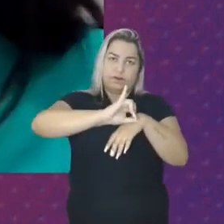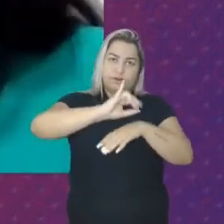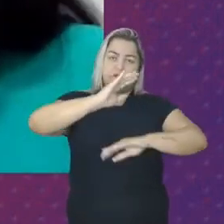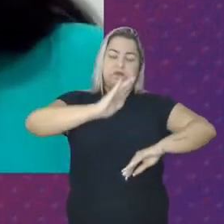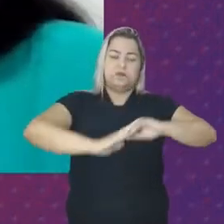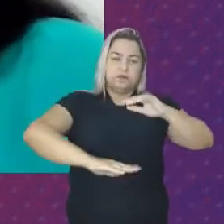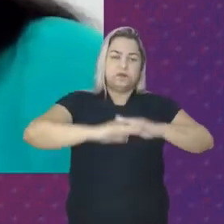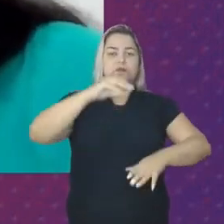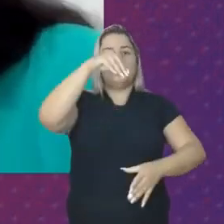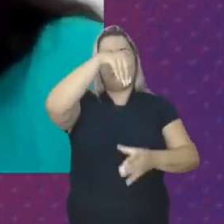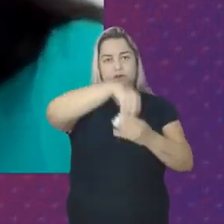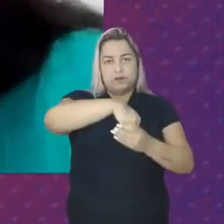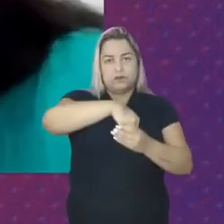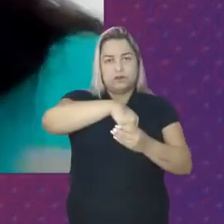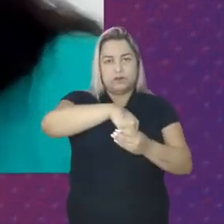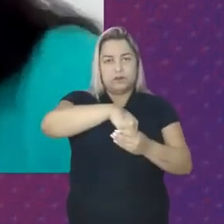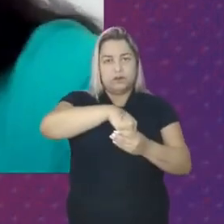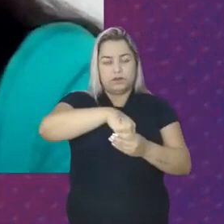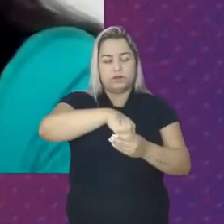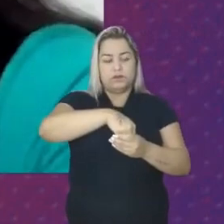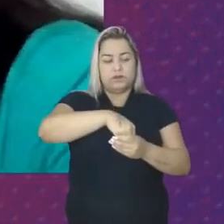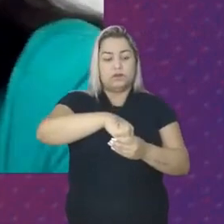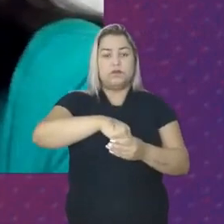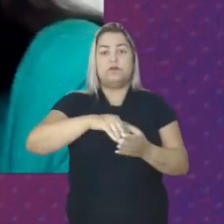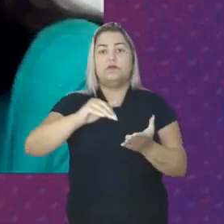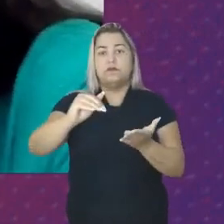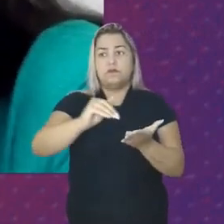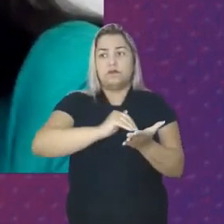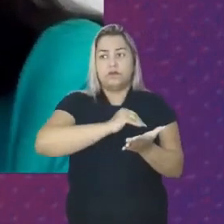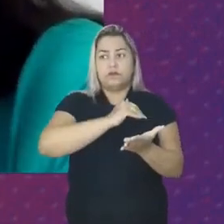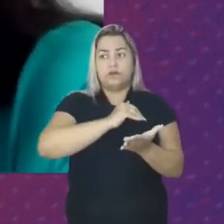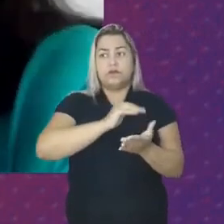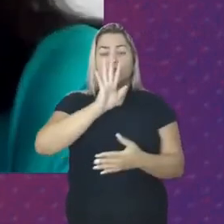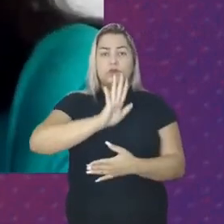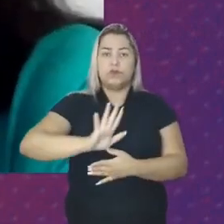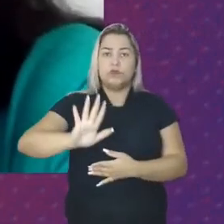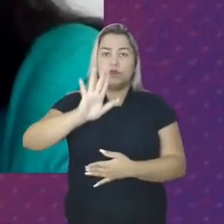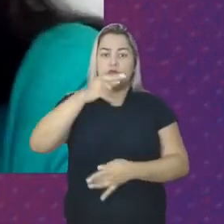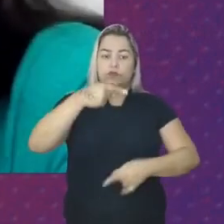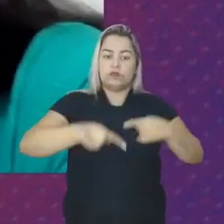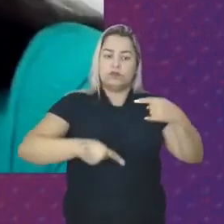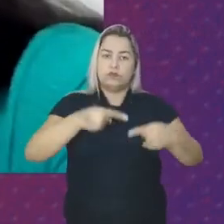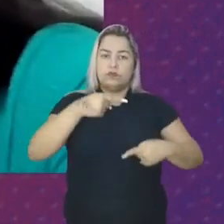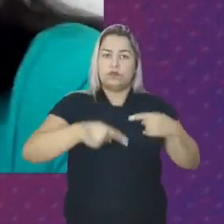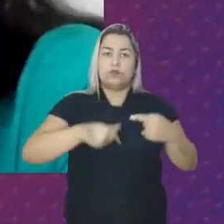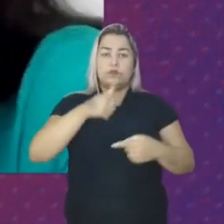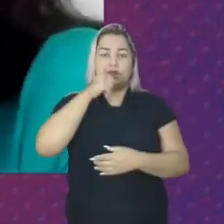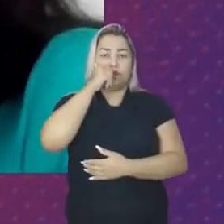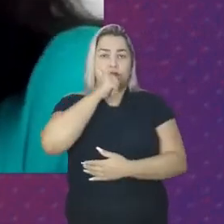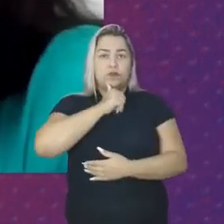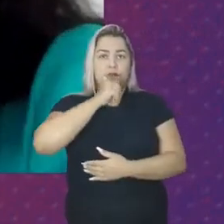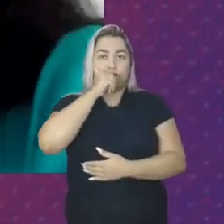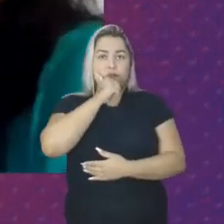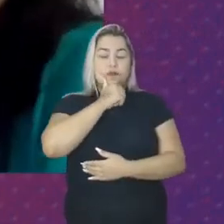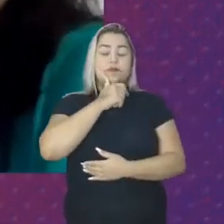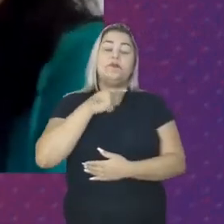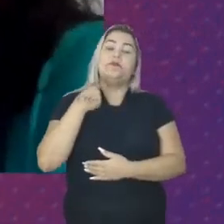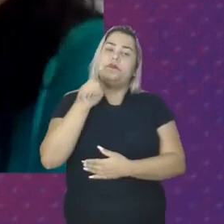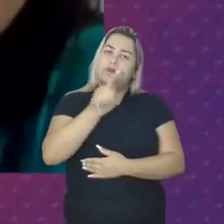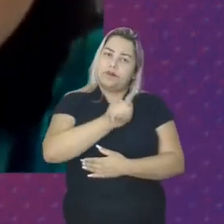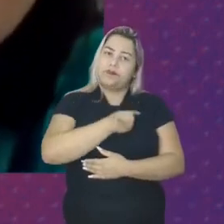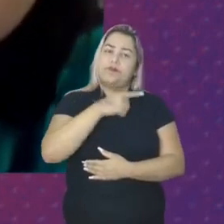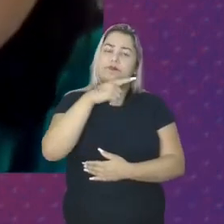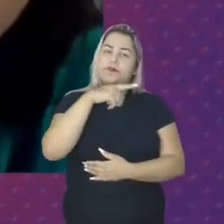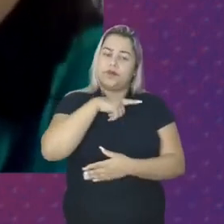ali dentro da esfera da Secretaria Nacional de Política para as Mulheres, né? E aí a gente tem, então,